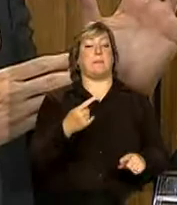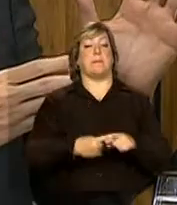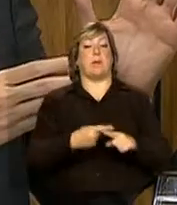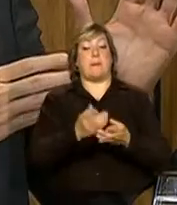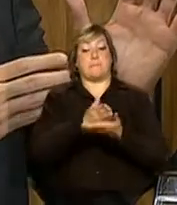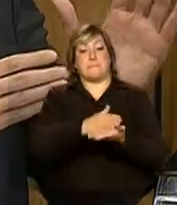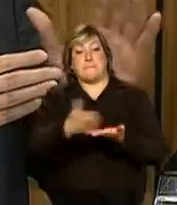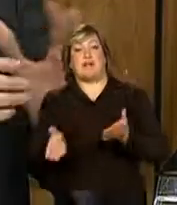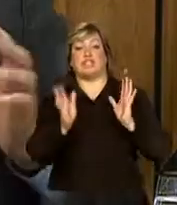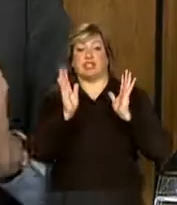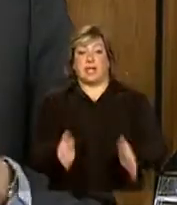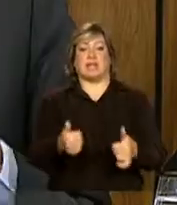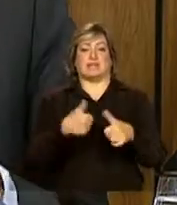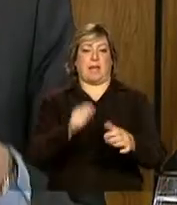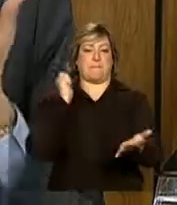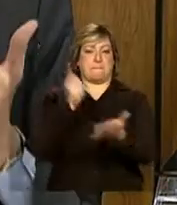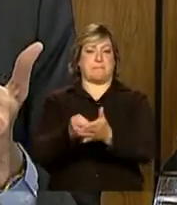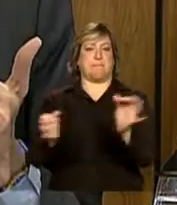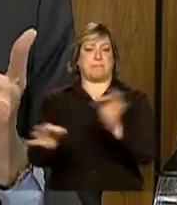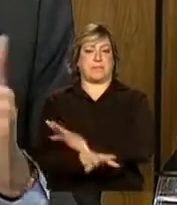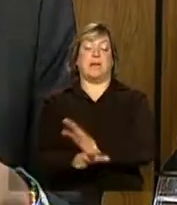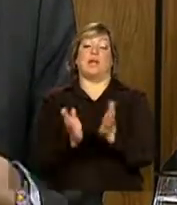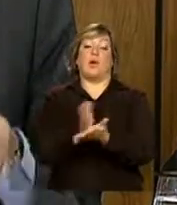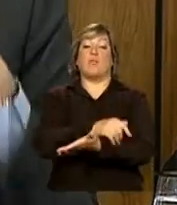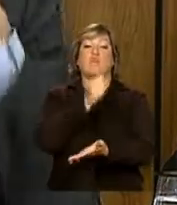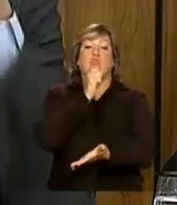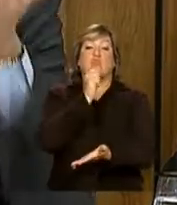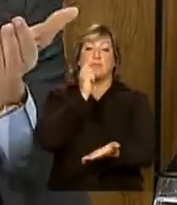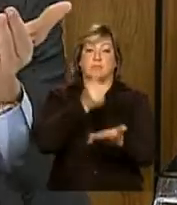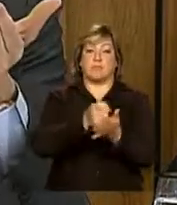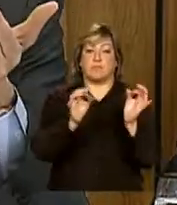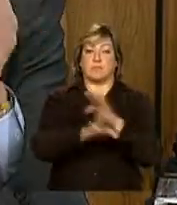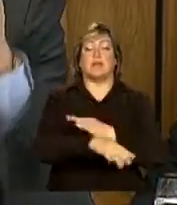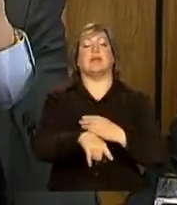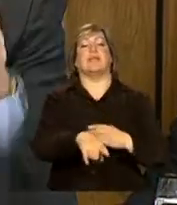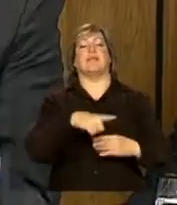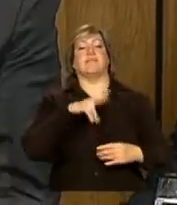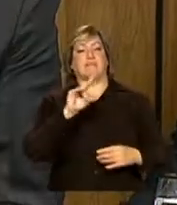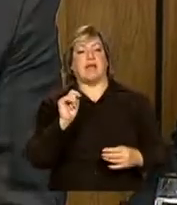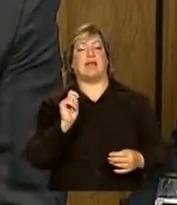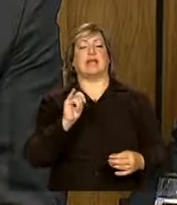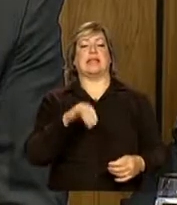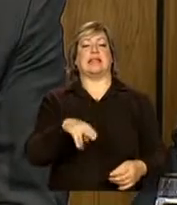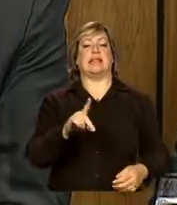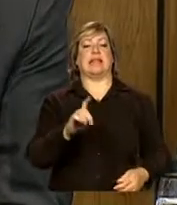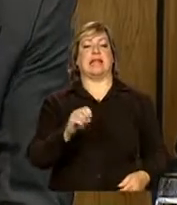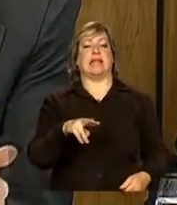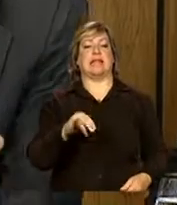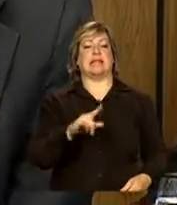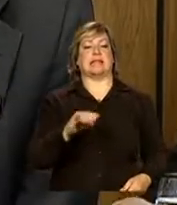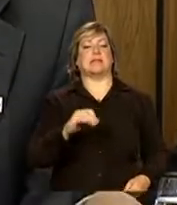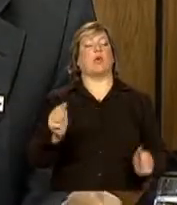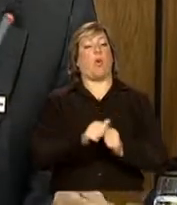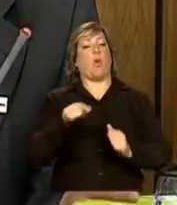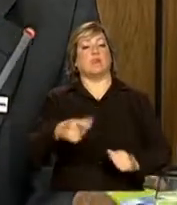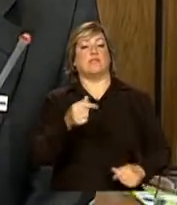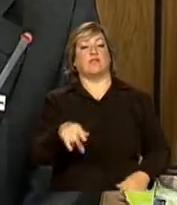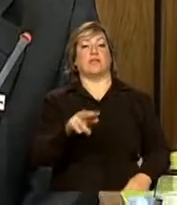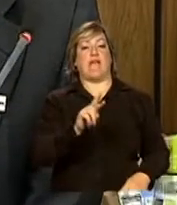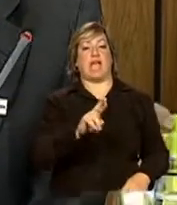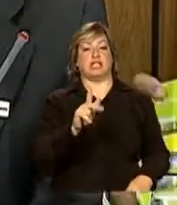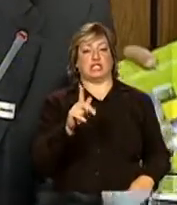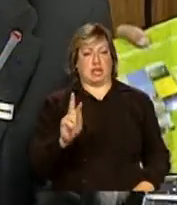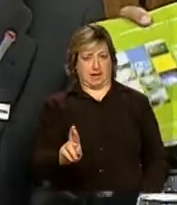parte já está amortizada e parte que não está amortizada vai ser indenizado com esse fundo que é o RGR. Bem,